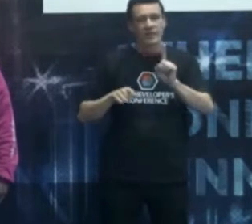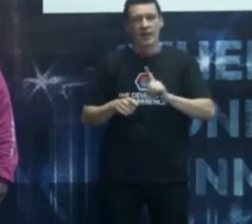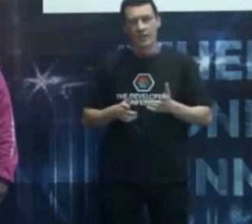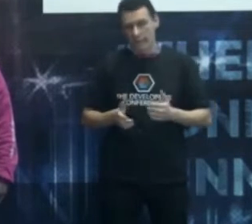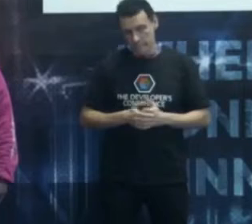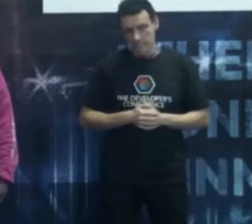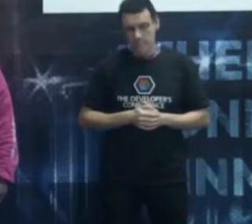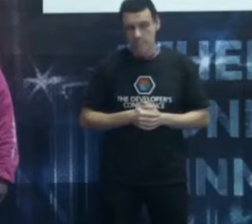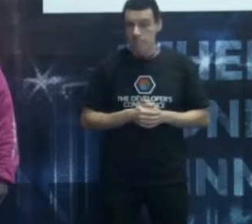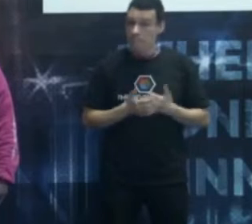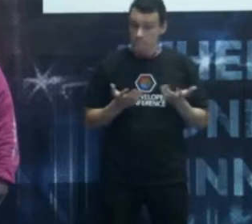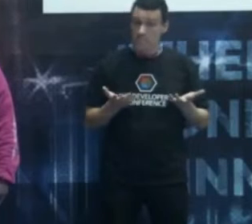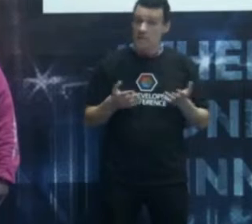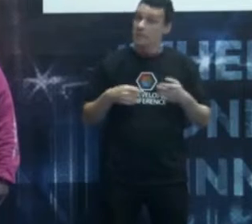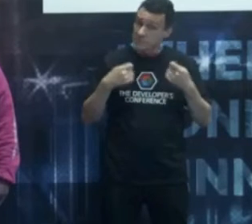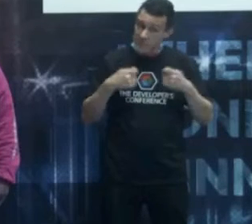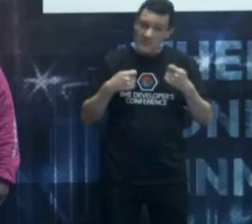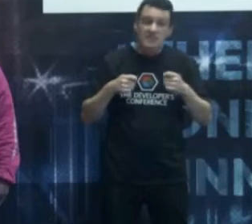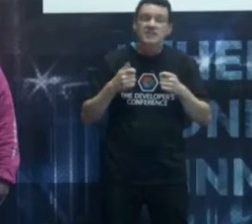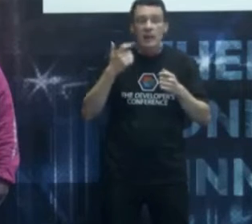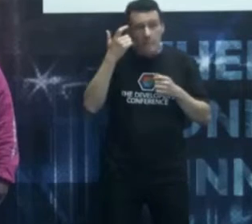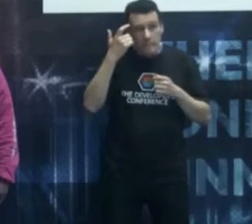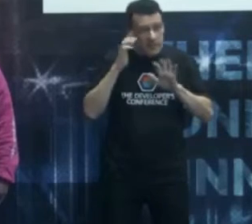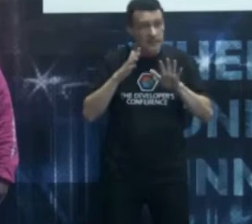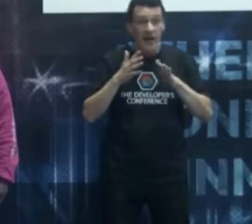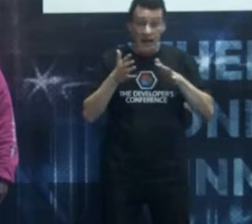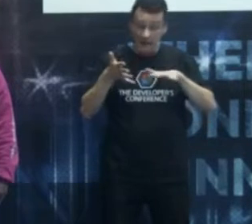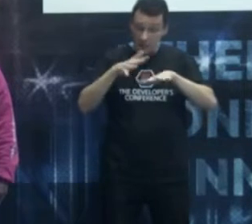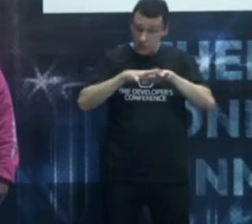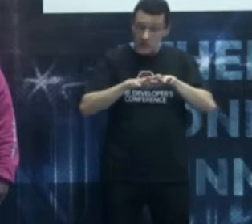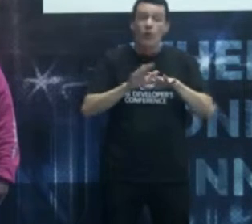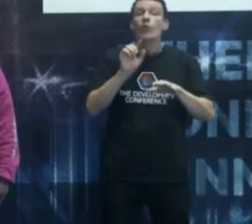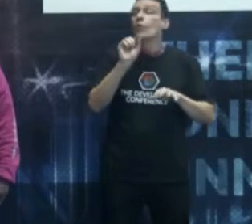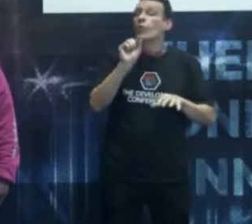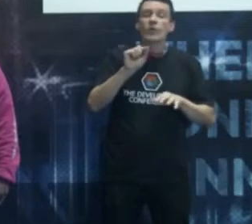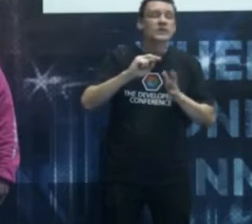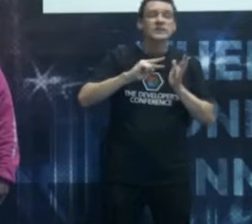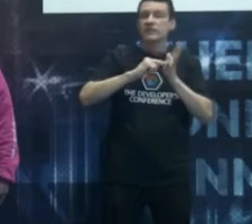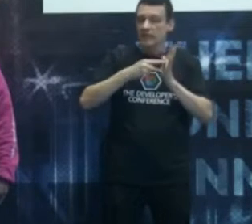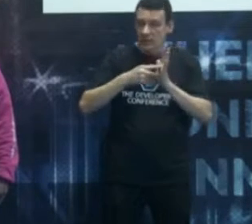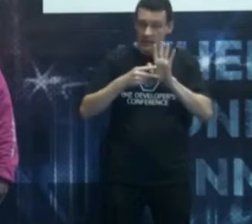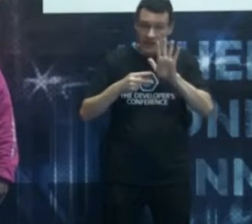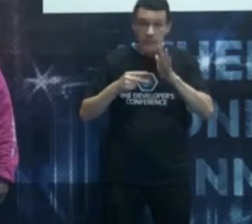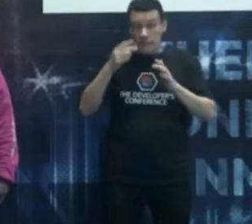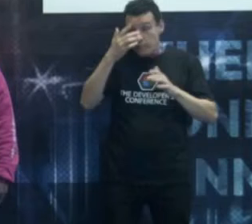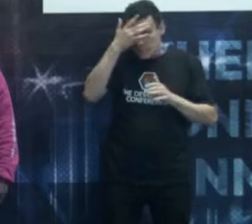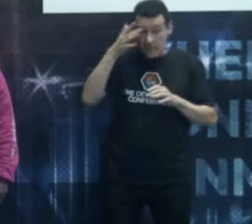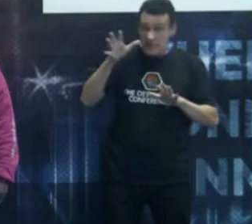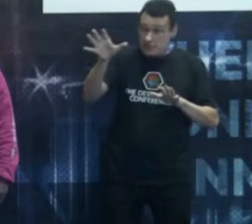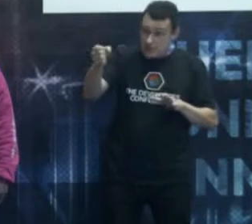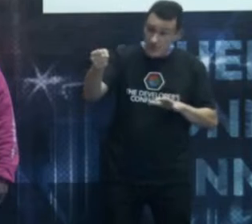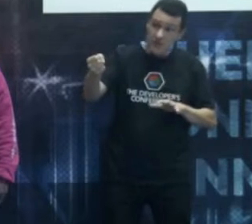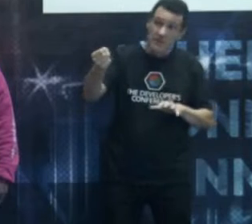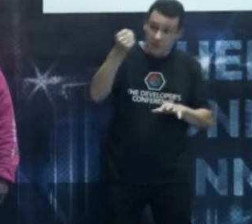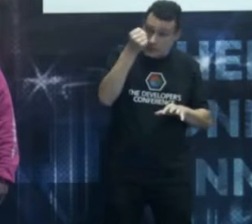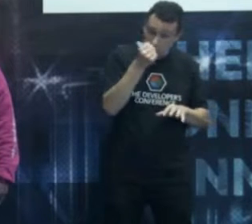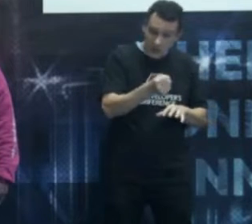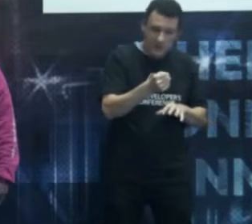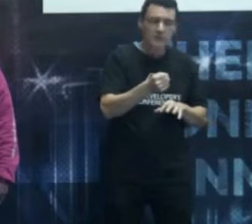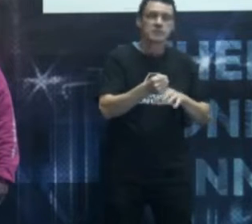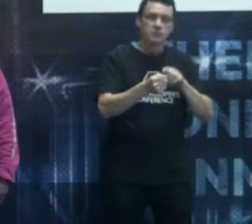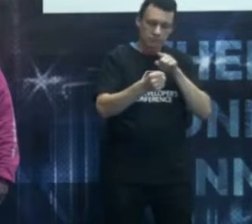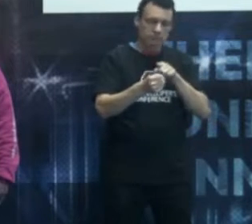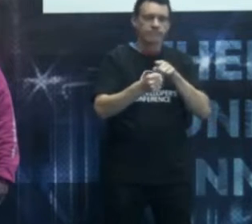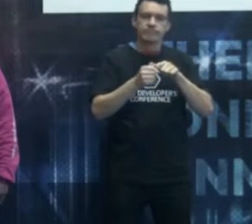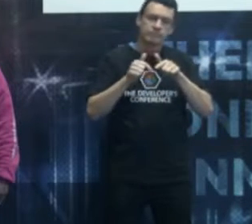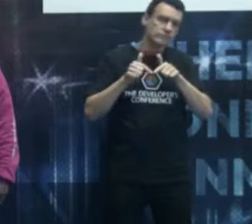do protagonismo do indivíduo, de que a inclusão só acontece quando, de fato, a gente coloca a pessoa como frente do trabalho de inclusão